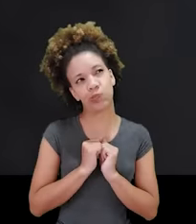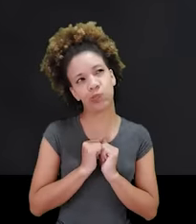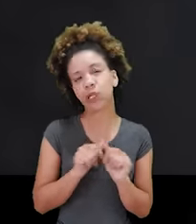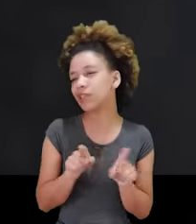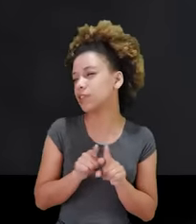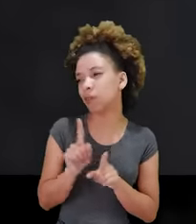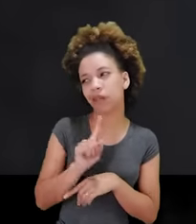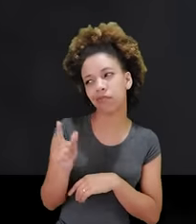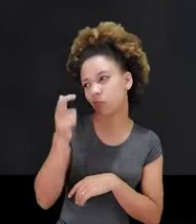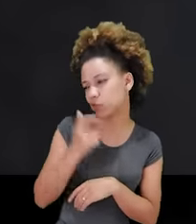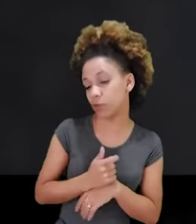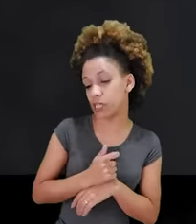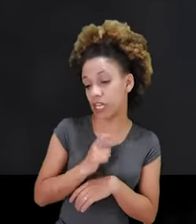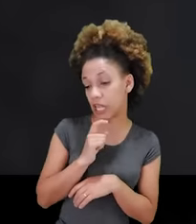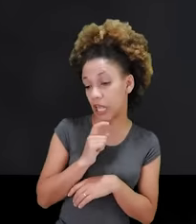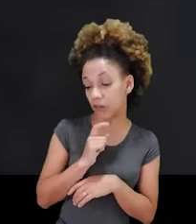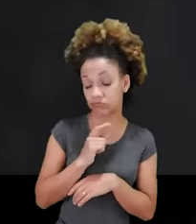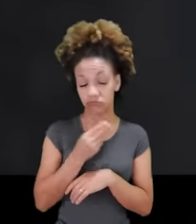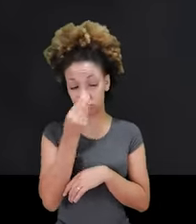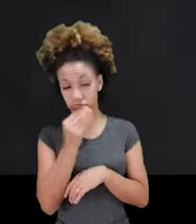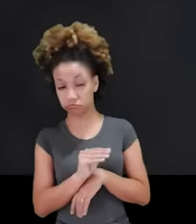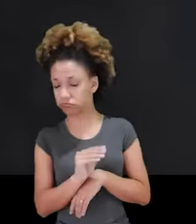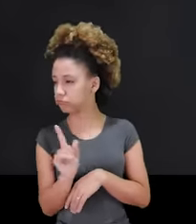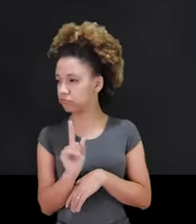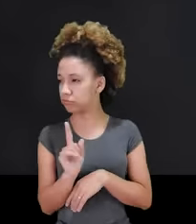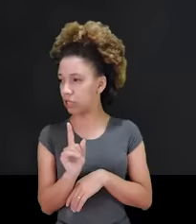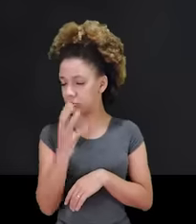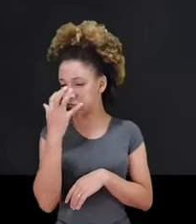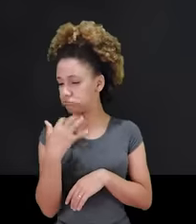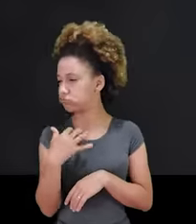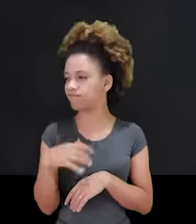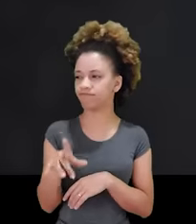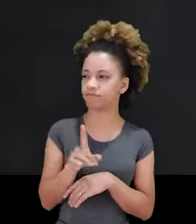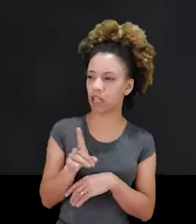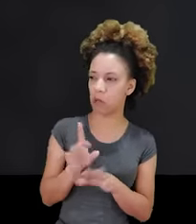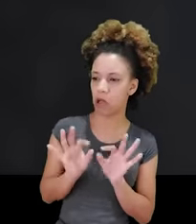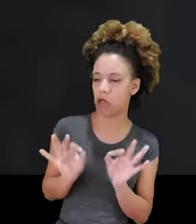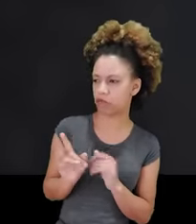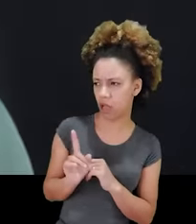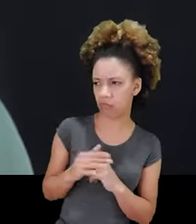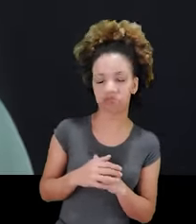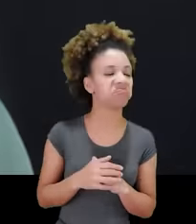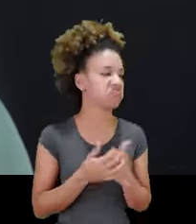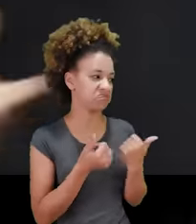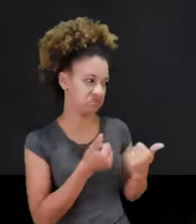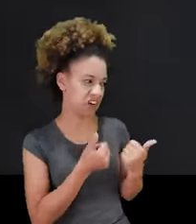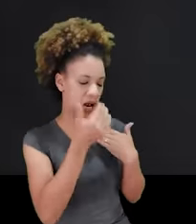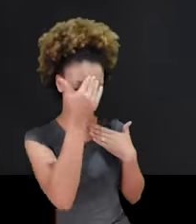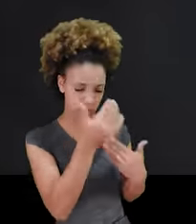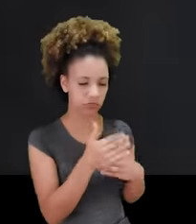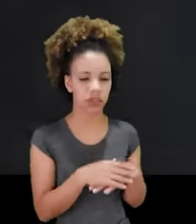Também não somos aquela frieza, aquela retidão, aquela perfeição dos, sei lá, do alemão,